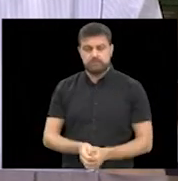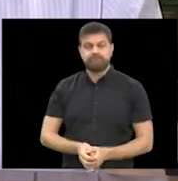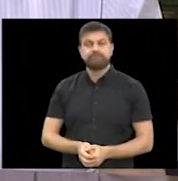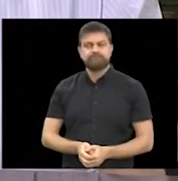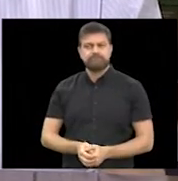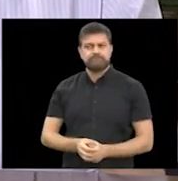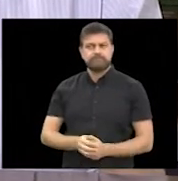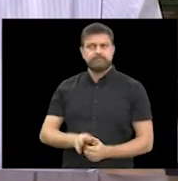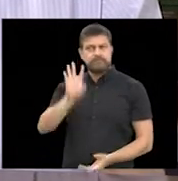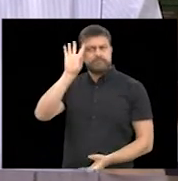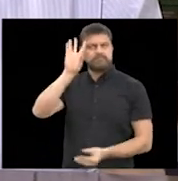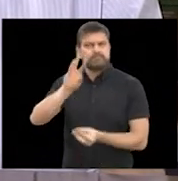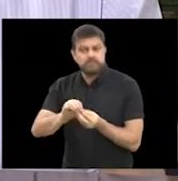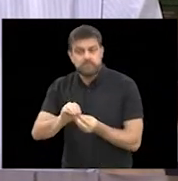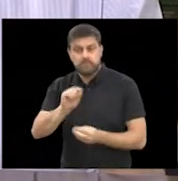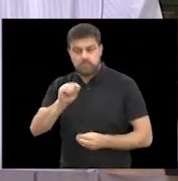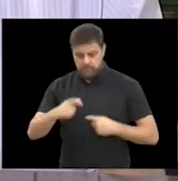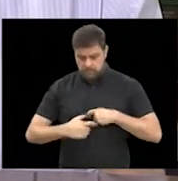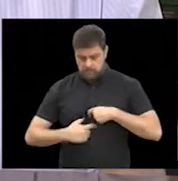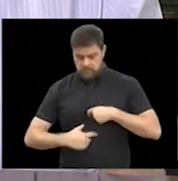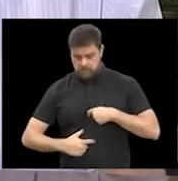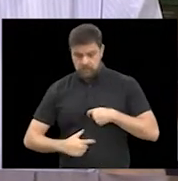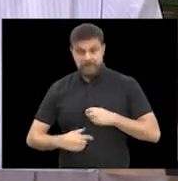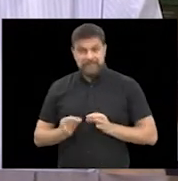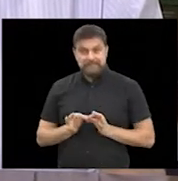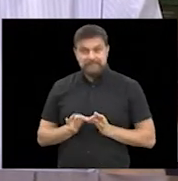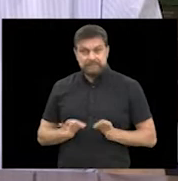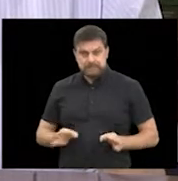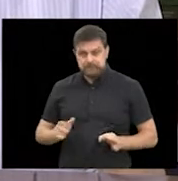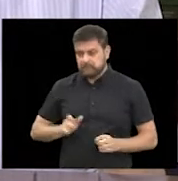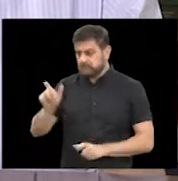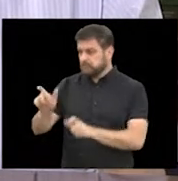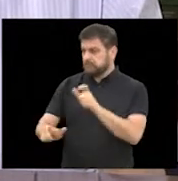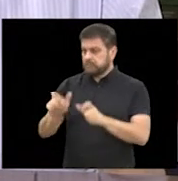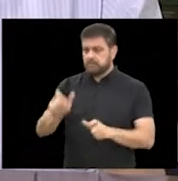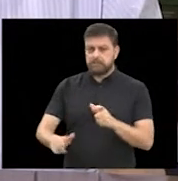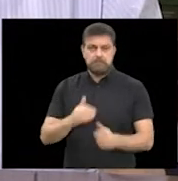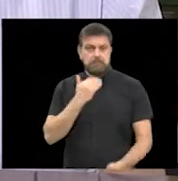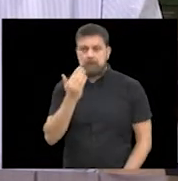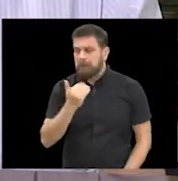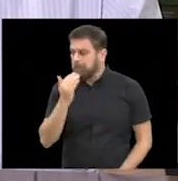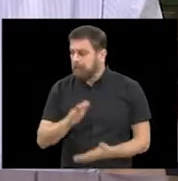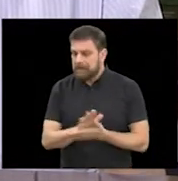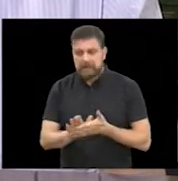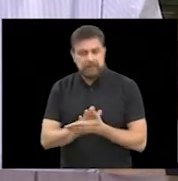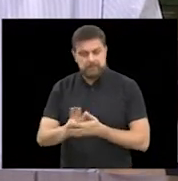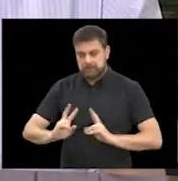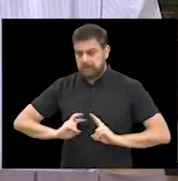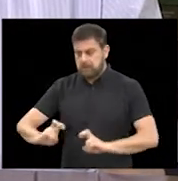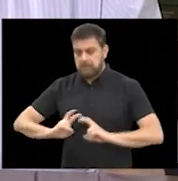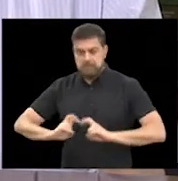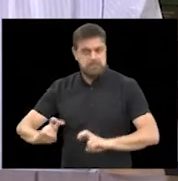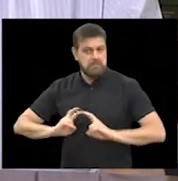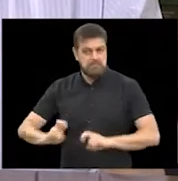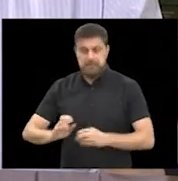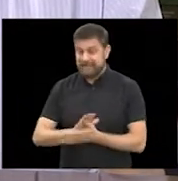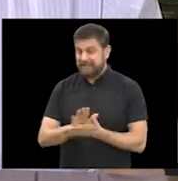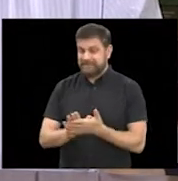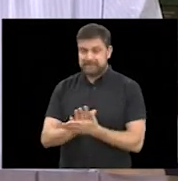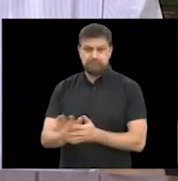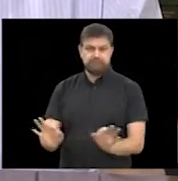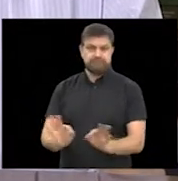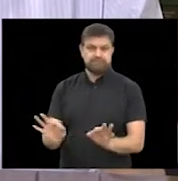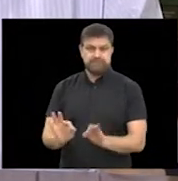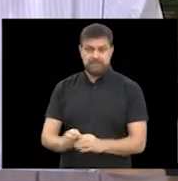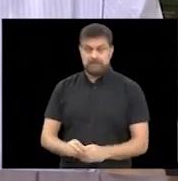eles concluíram? Que a gastrite leve, em muitas pessoas, não dão sintomas, então não precisam ser tratadas. Só